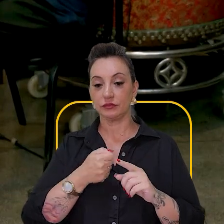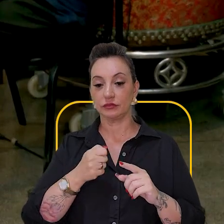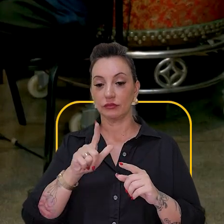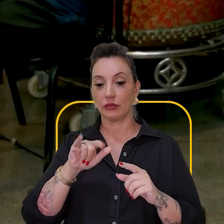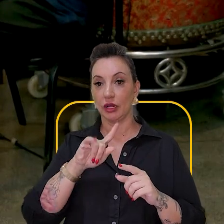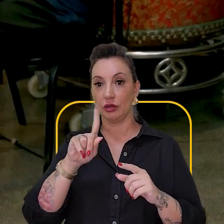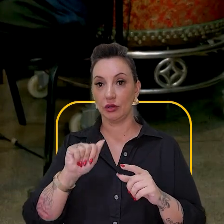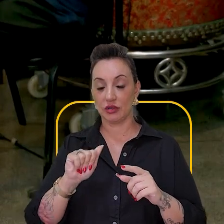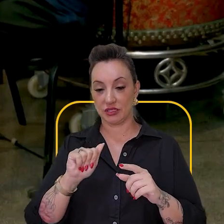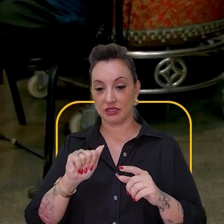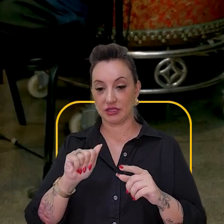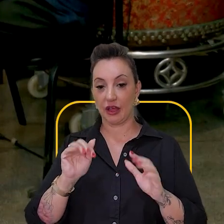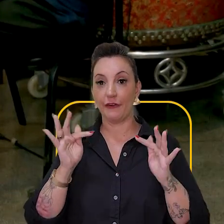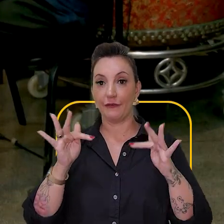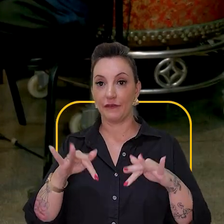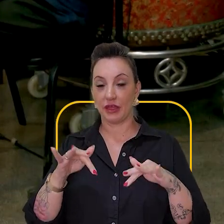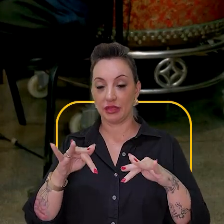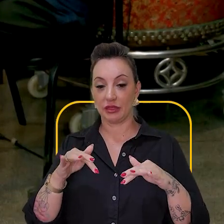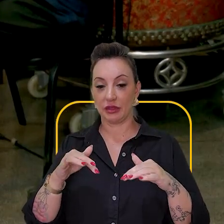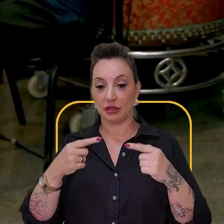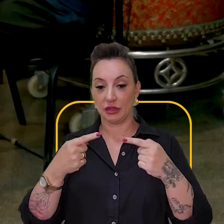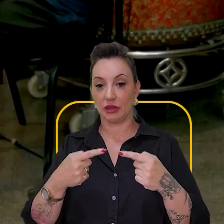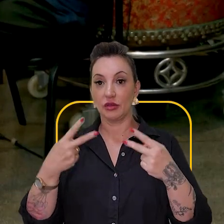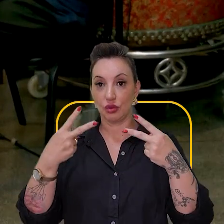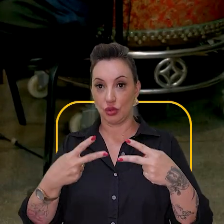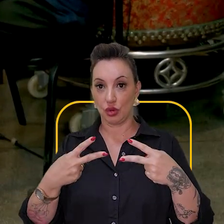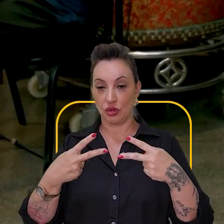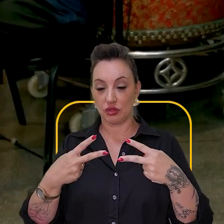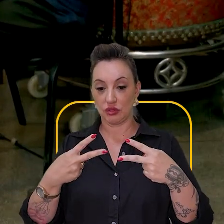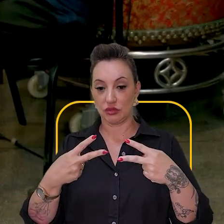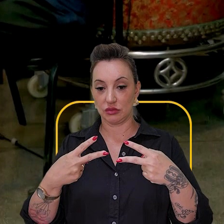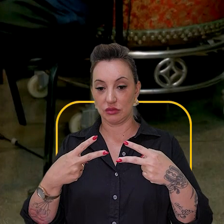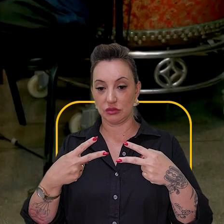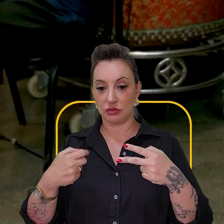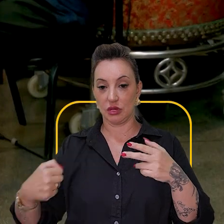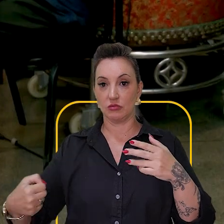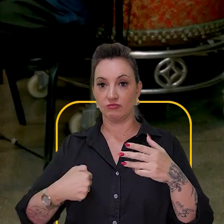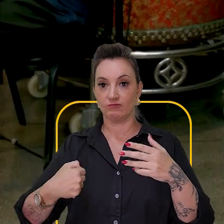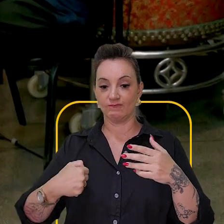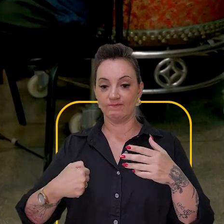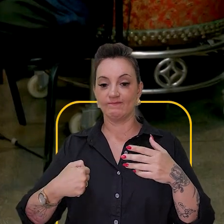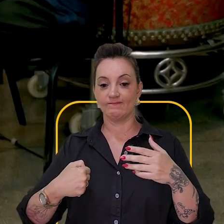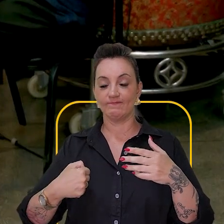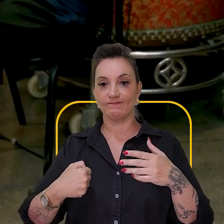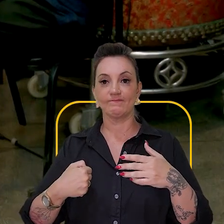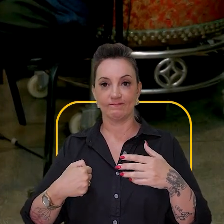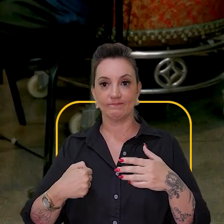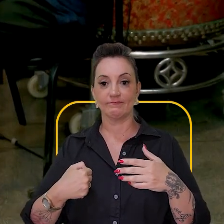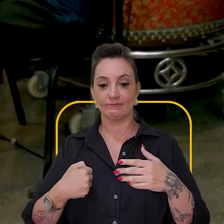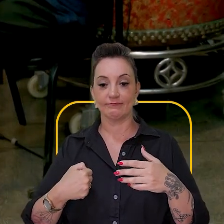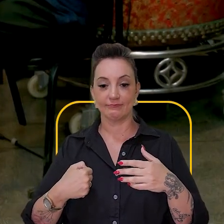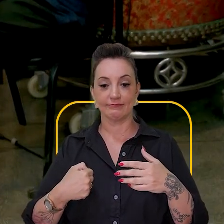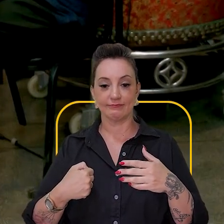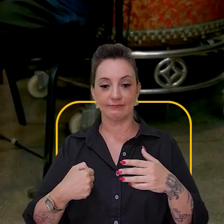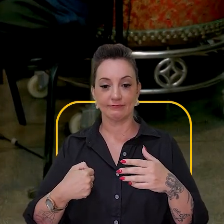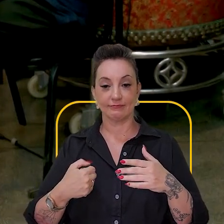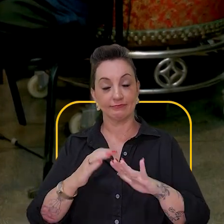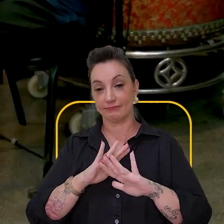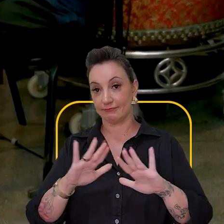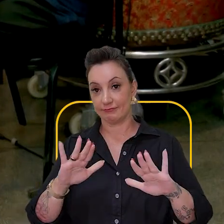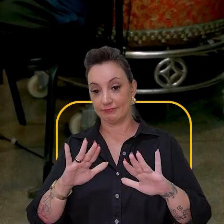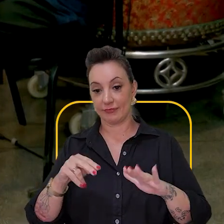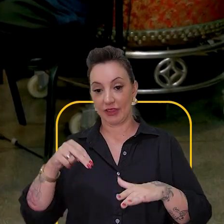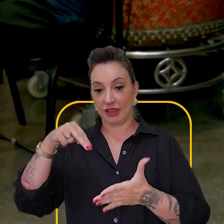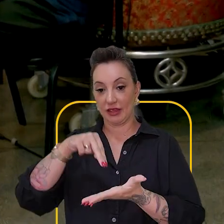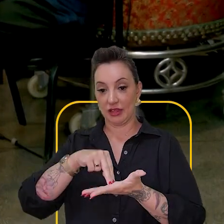Luiz Alvarenga do full contact na final empatei dois rounds com ele ele me pegou um socão Legal e